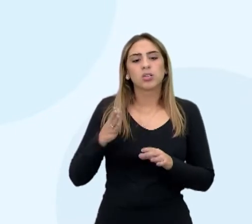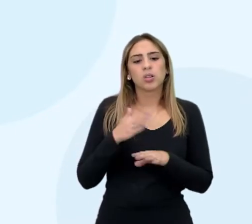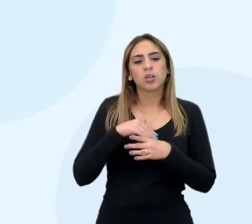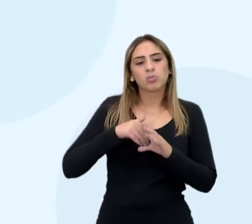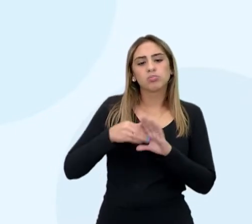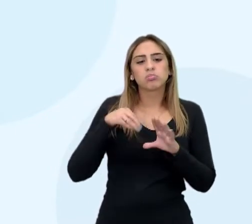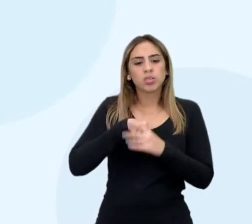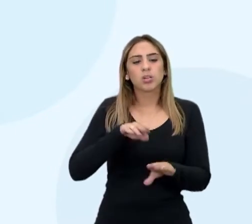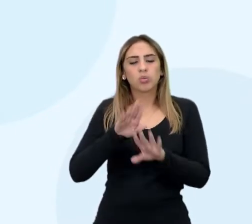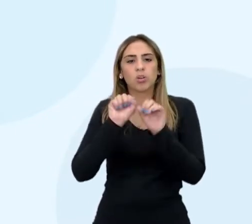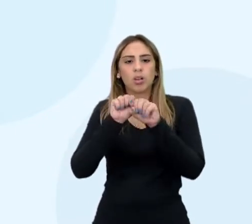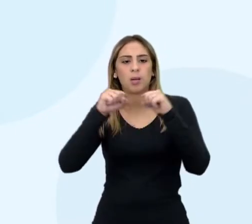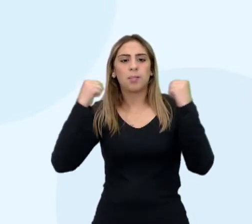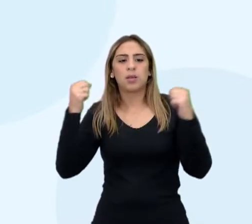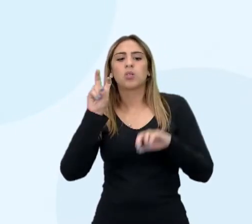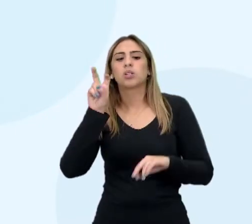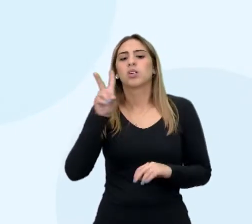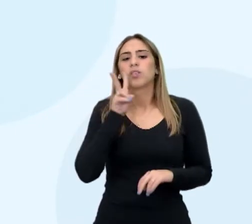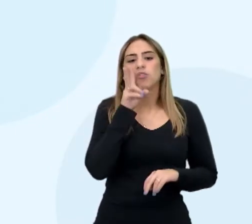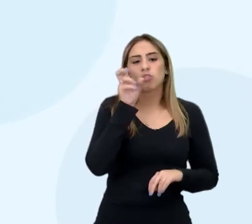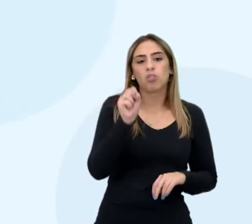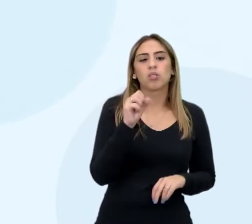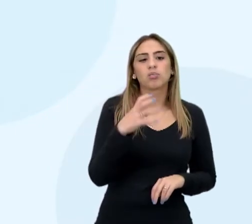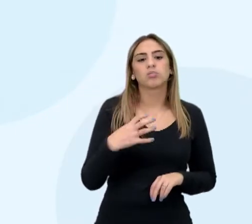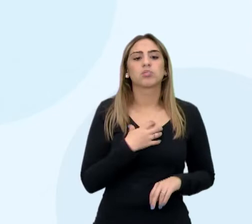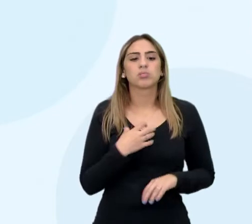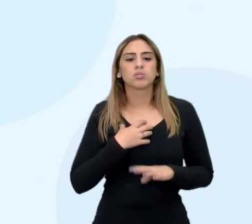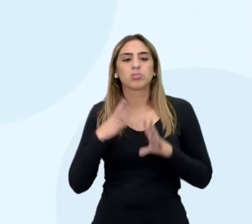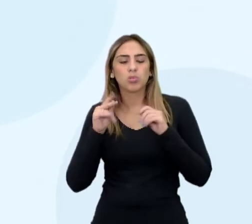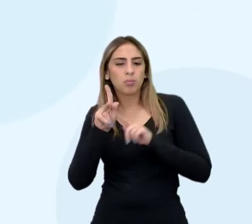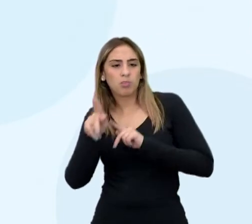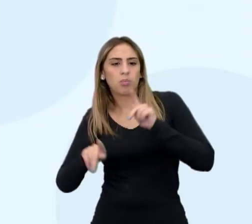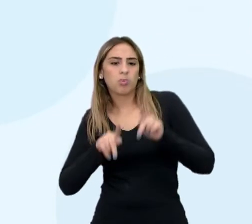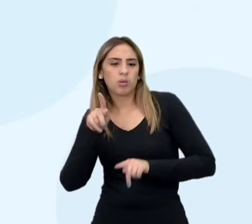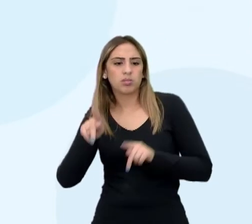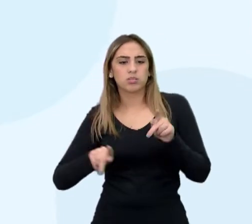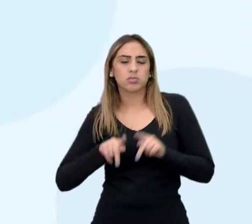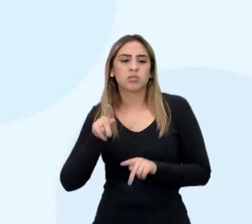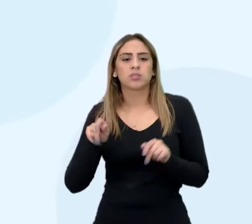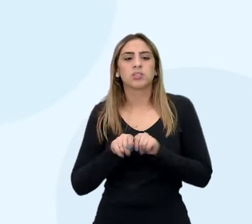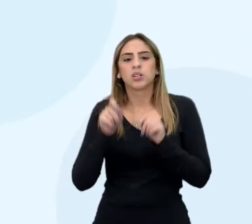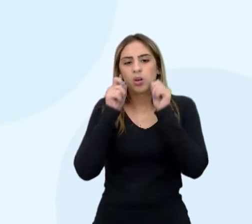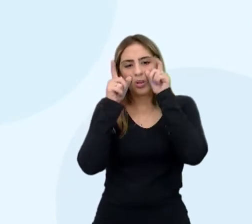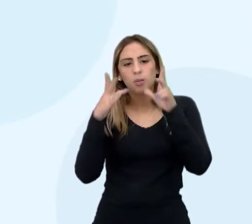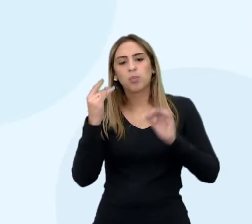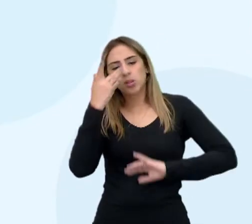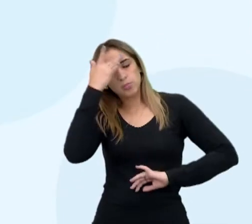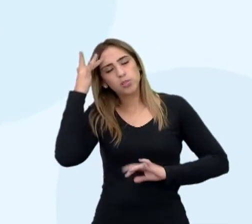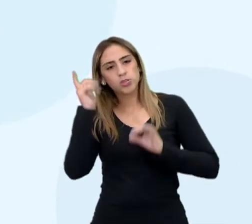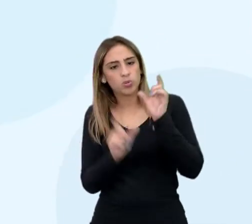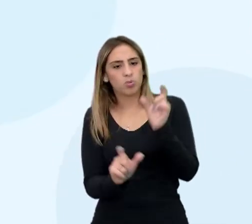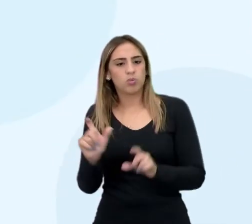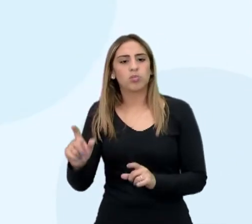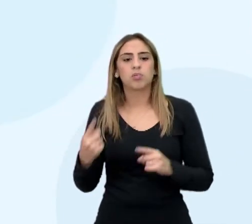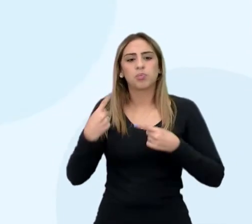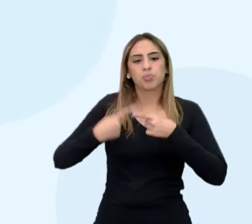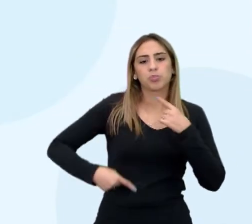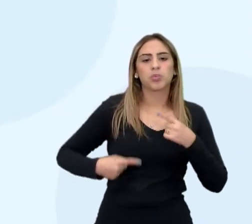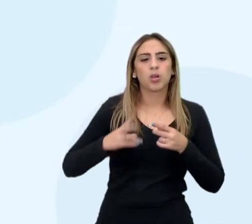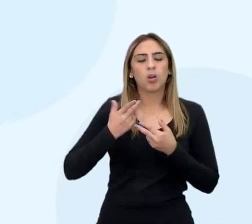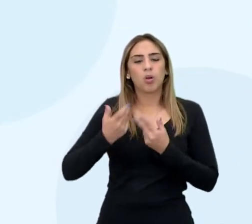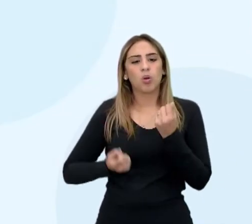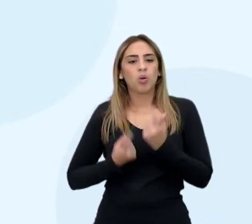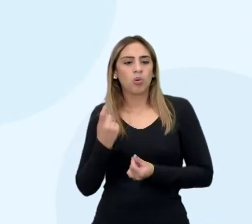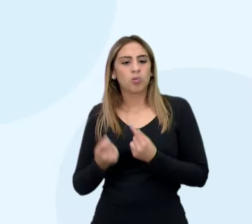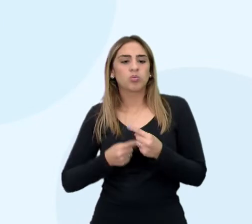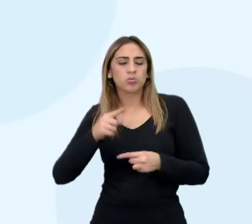armários. O 5 é forte, né, praticamente sentido por toda a população, fazendo acordar muita gente, a queda de alguns objetos